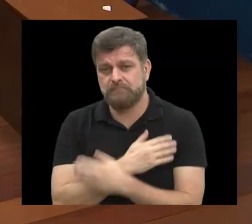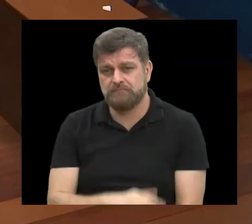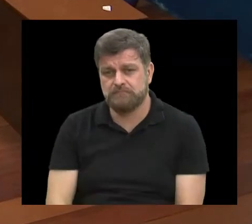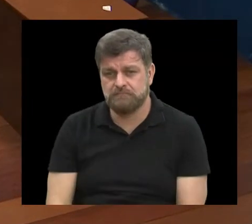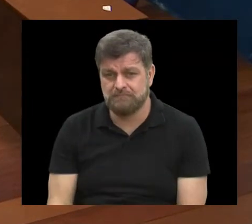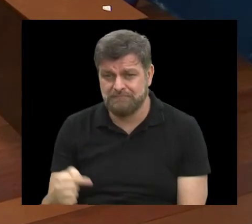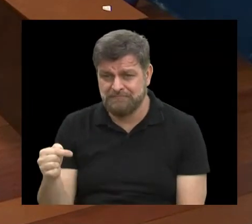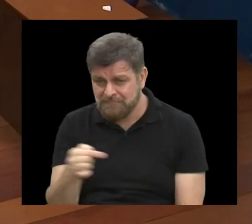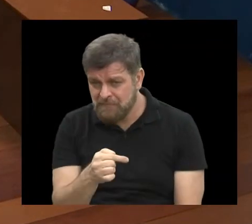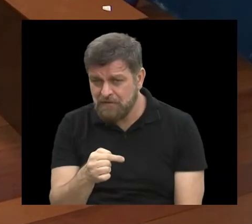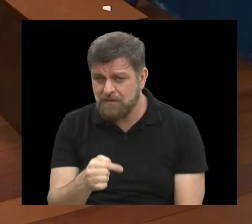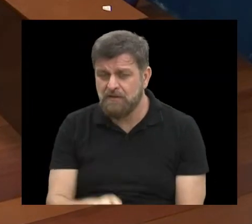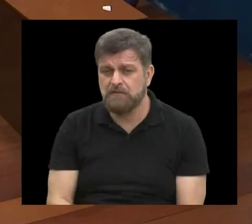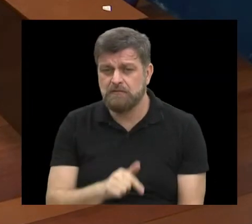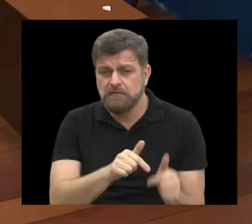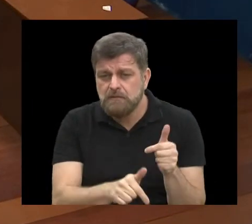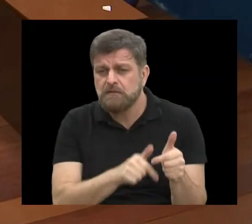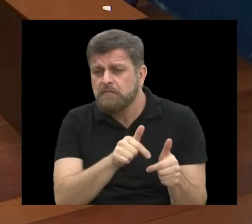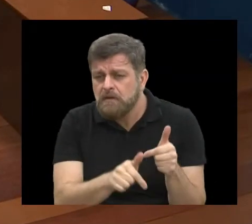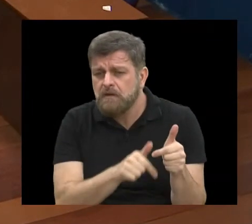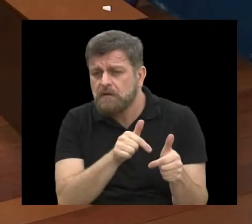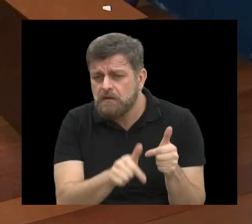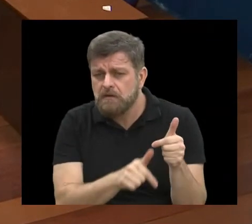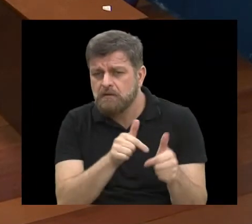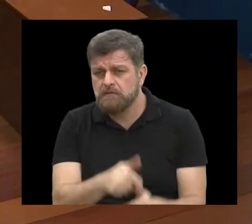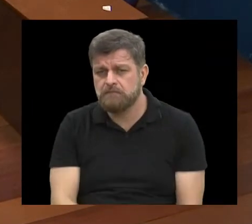trabalhando, ela